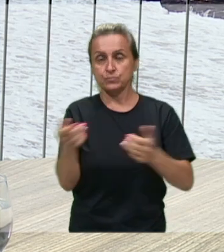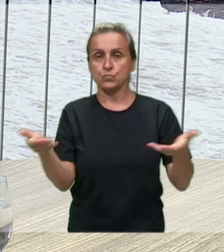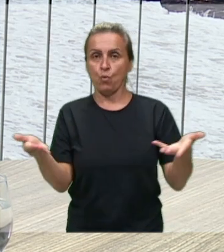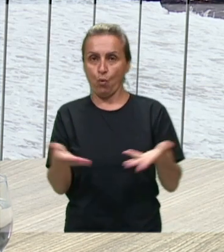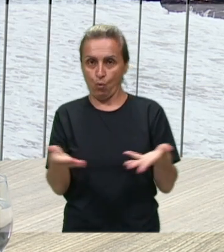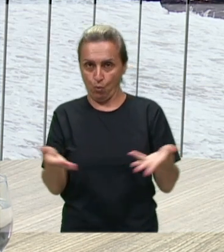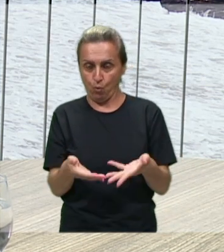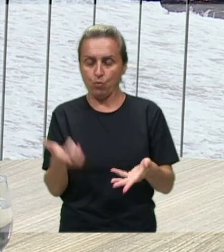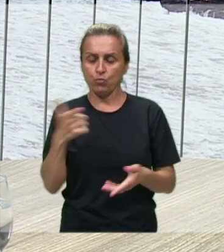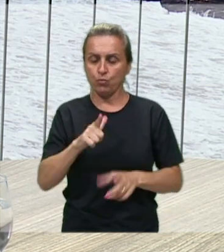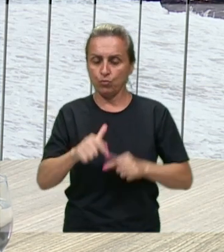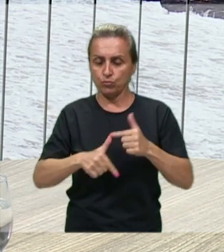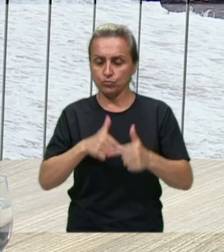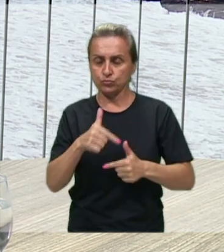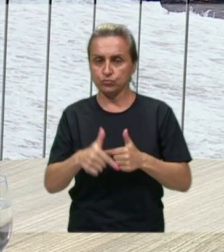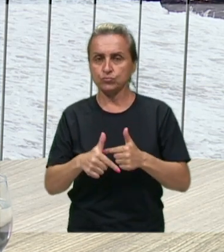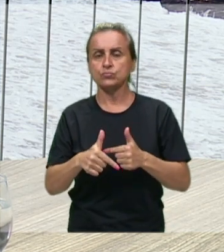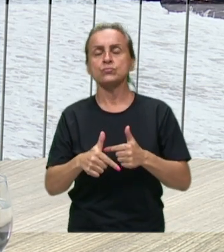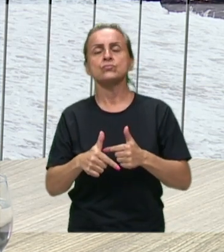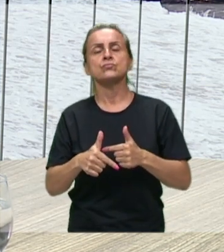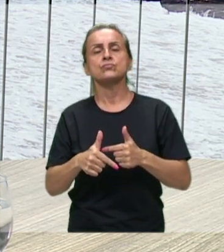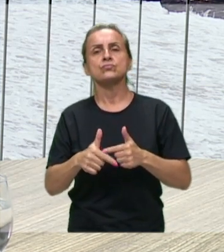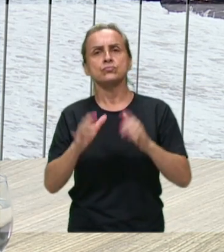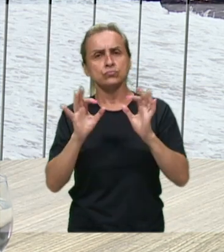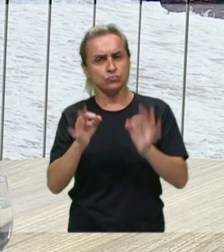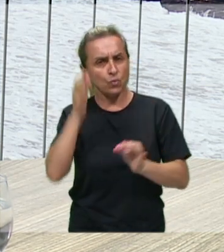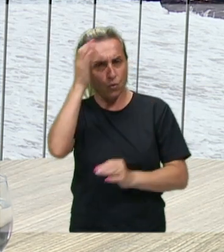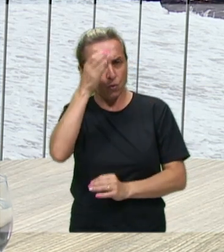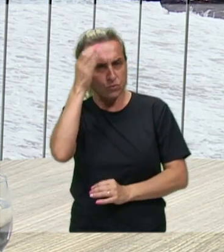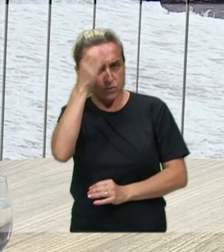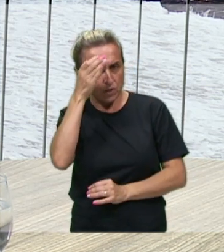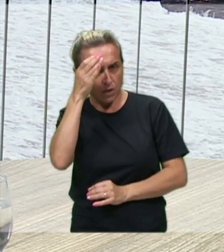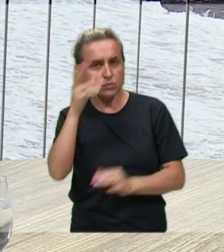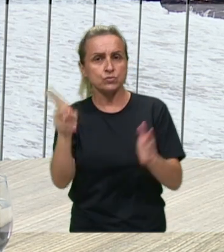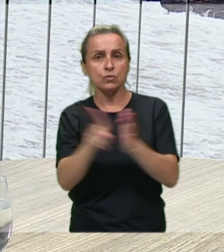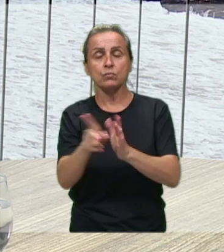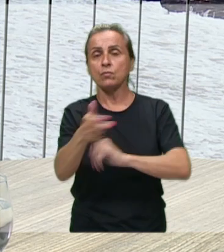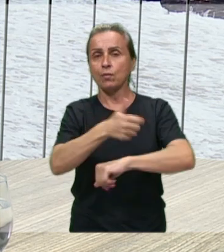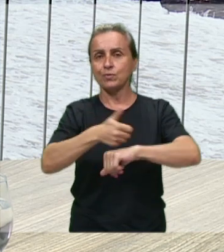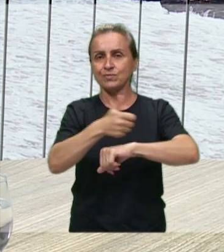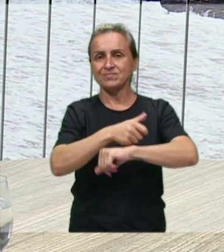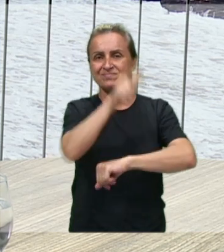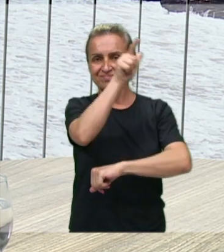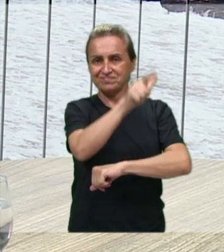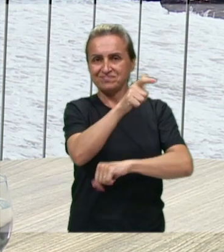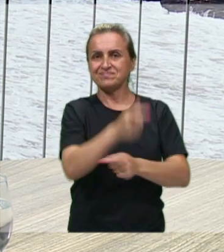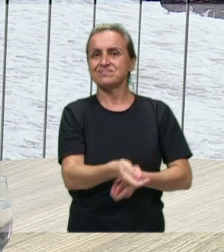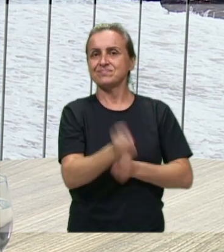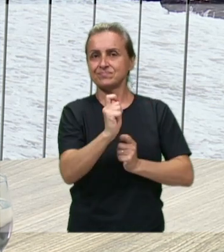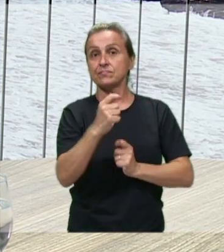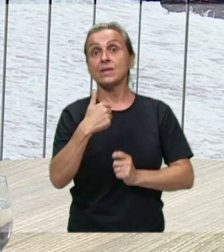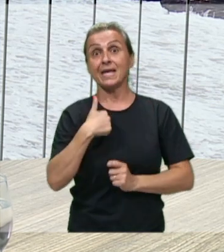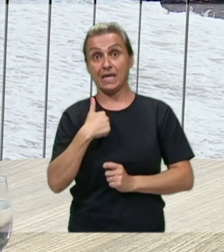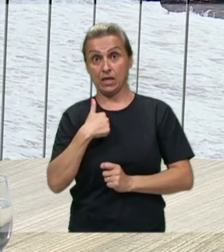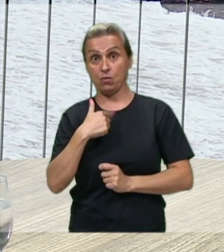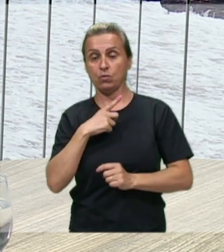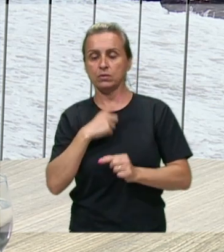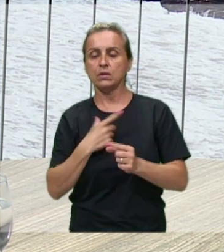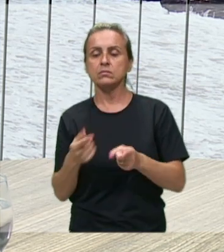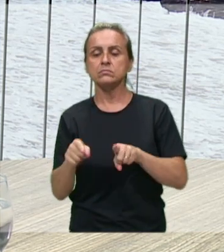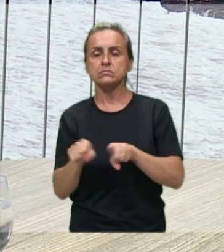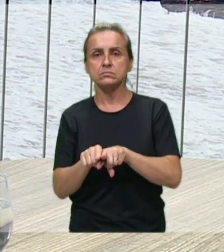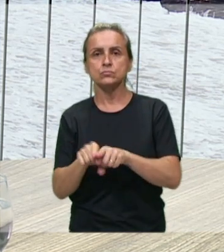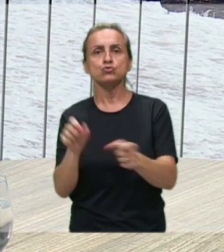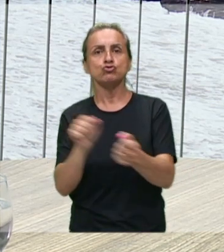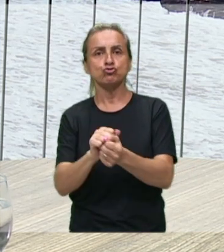próprio pescador, um trabalho consciente. Eu, por exemplo, vou falar de mim, eu tenho uma parceria com os meus pescadores, que nos